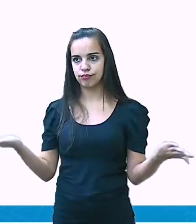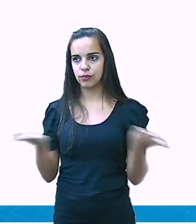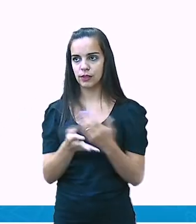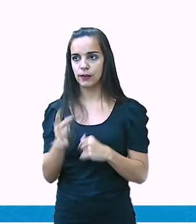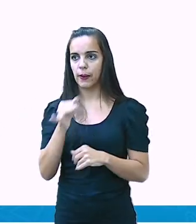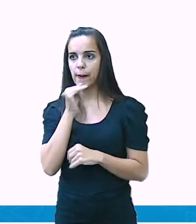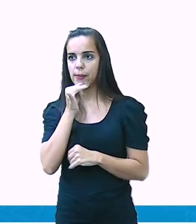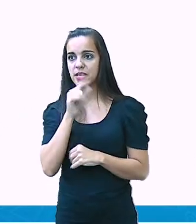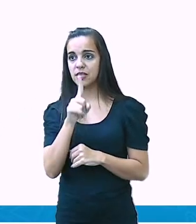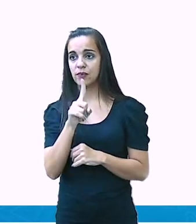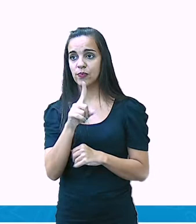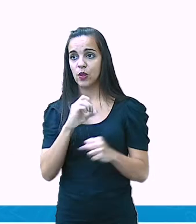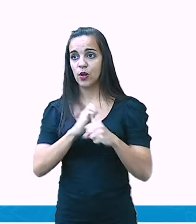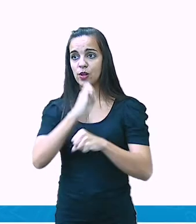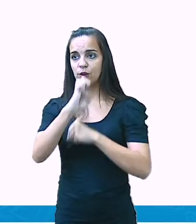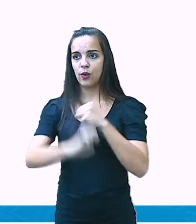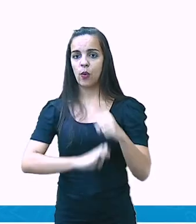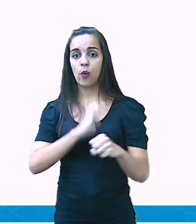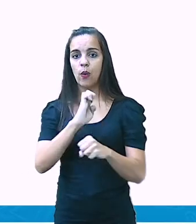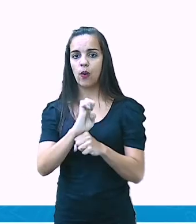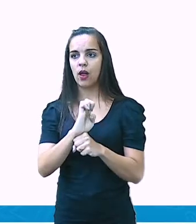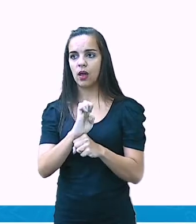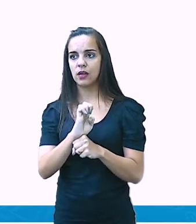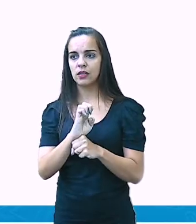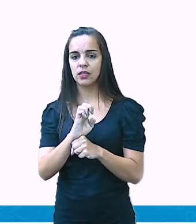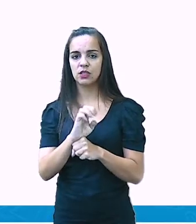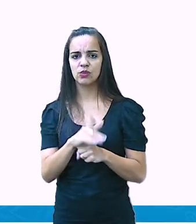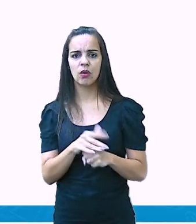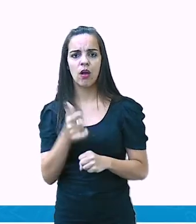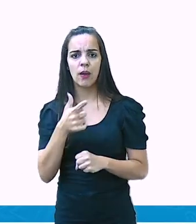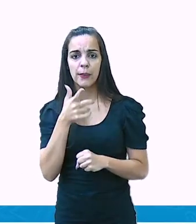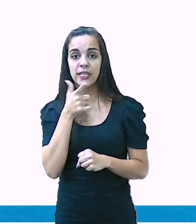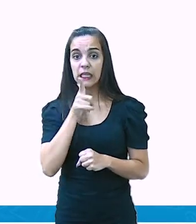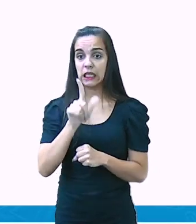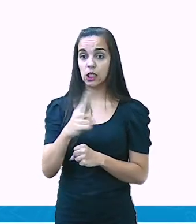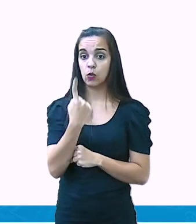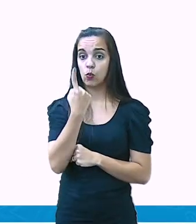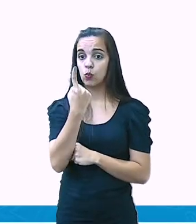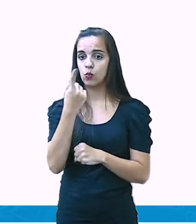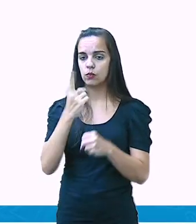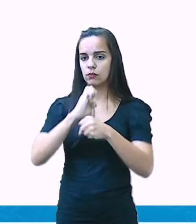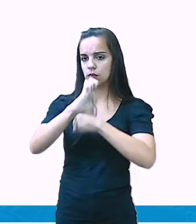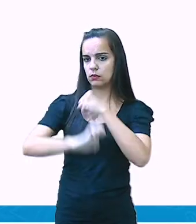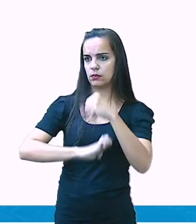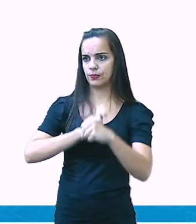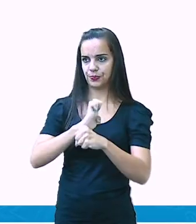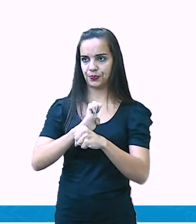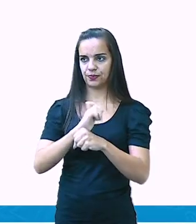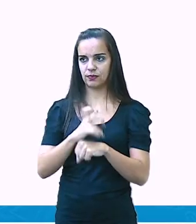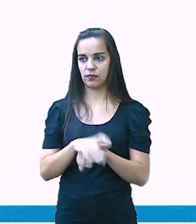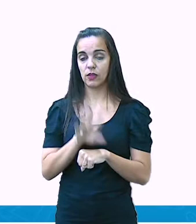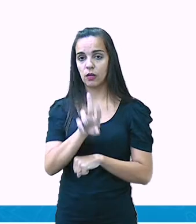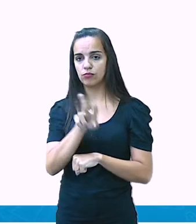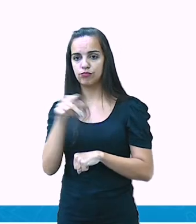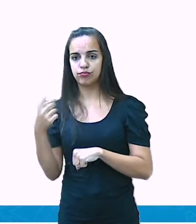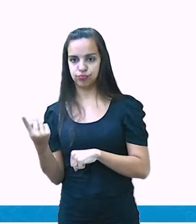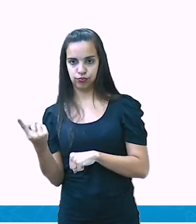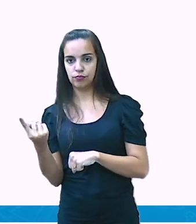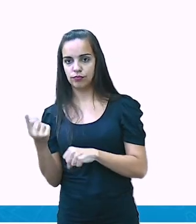um elétron. Ele já mudou o título, então agora ele vai se chamar íon. Aqui ficou em